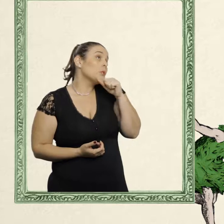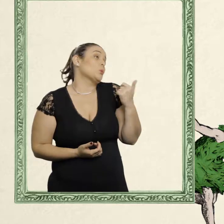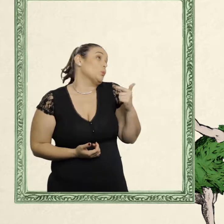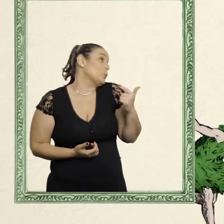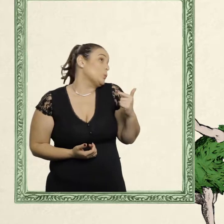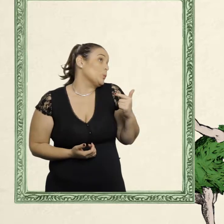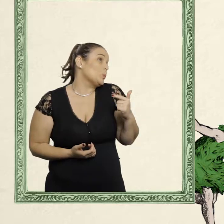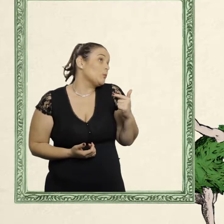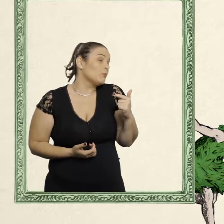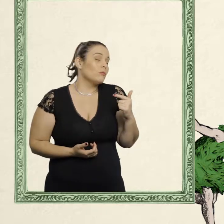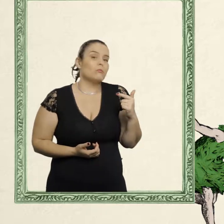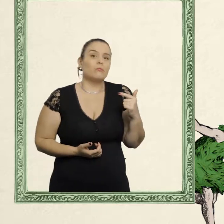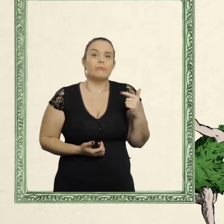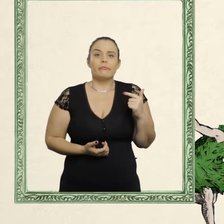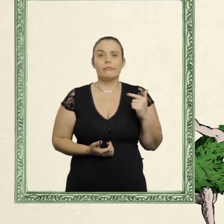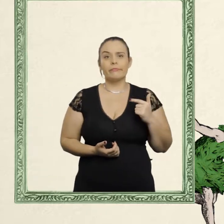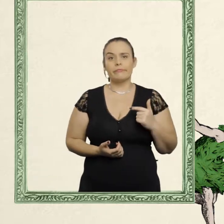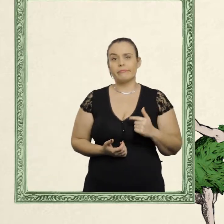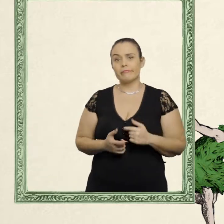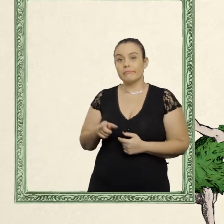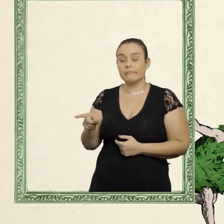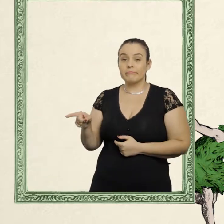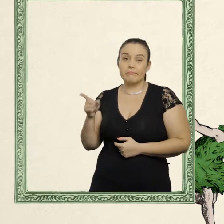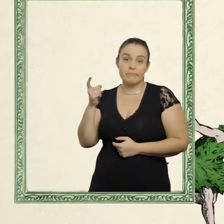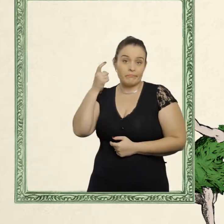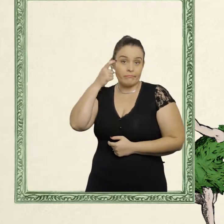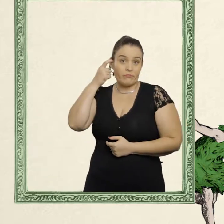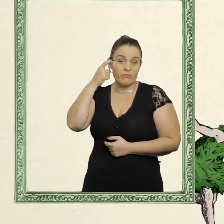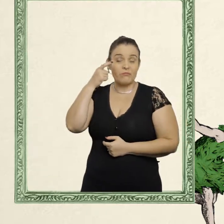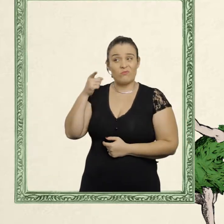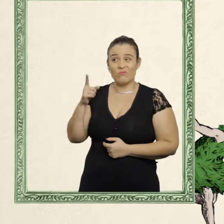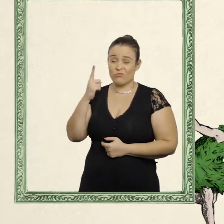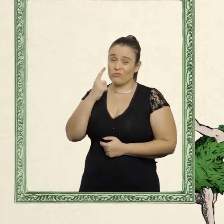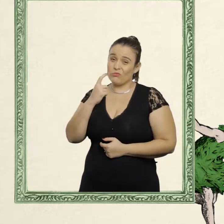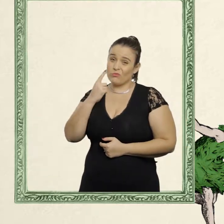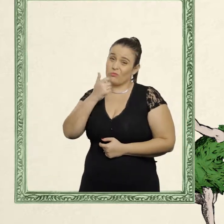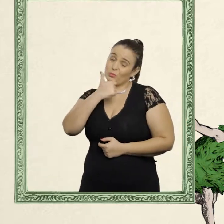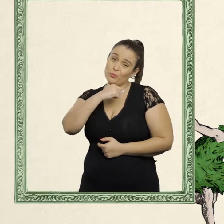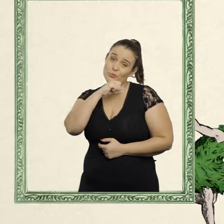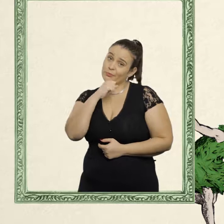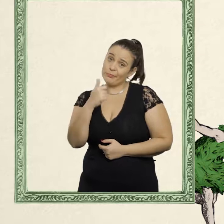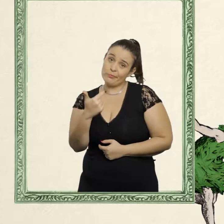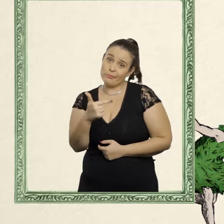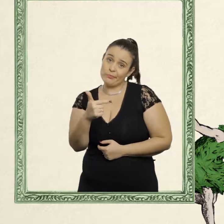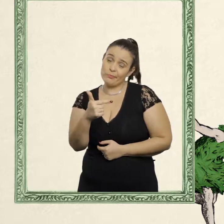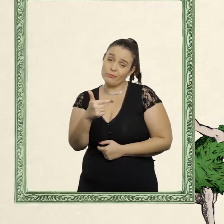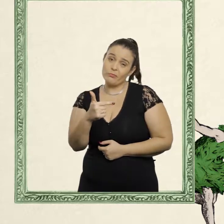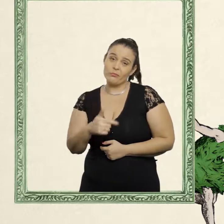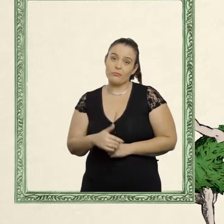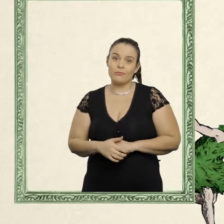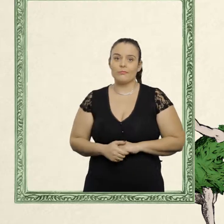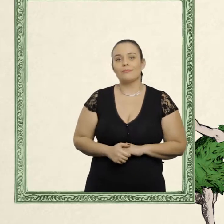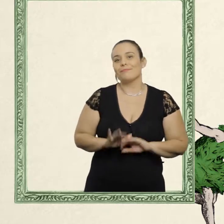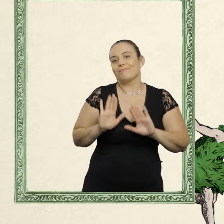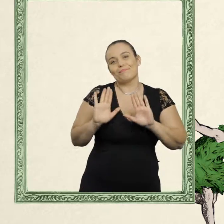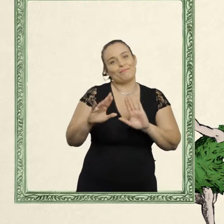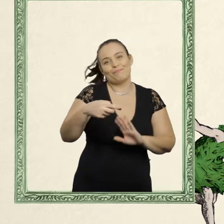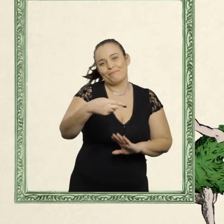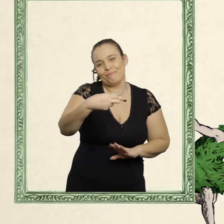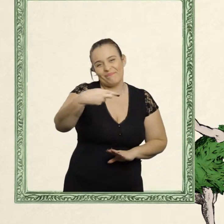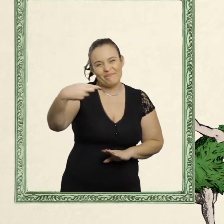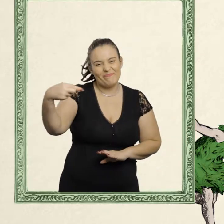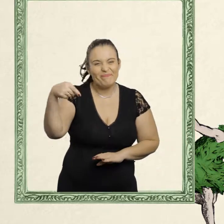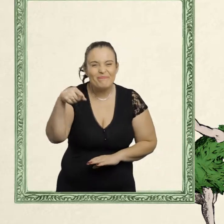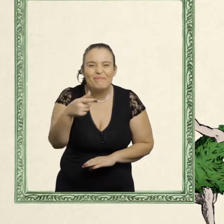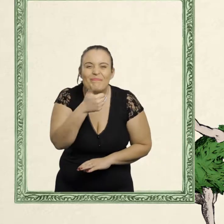não tinha mãe. Wendy, então, achou que Peter estava chorando porque não tinha mãe. Mas Peter não tinha a